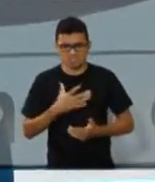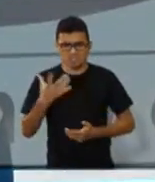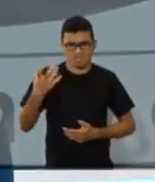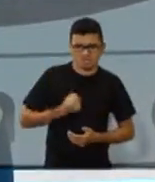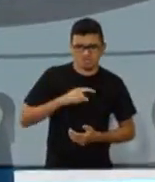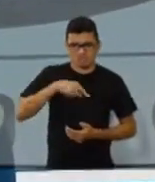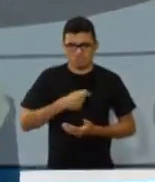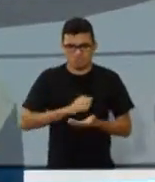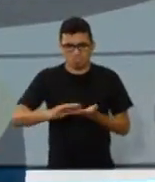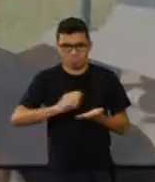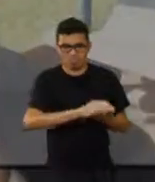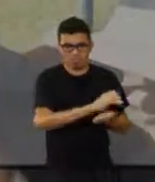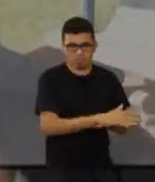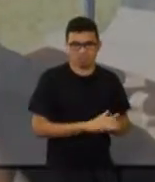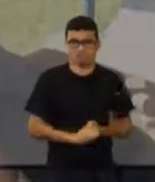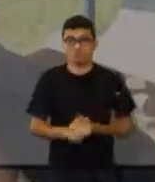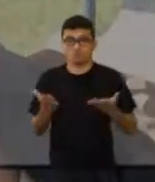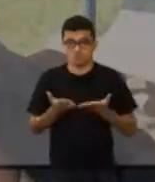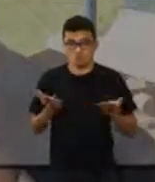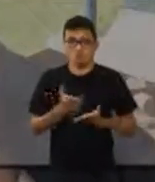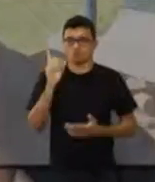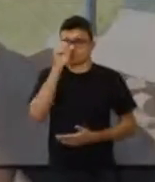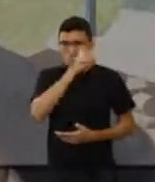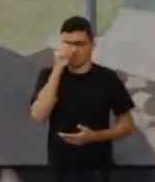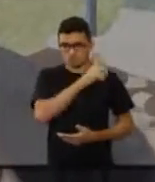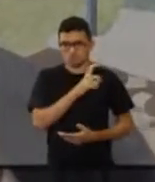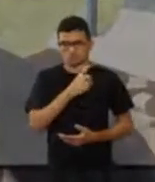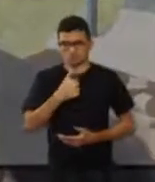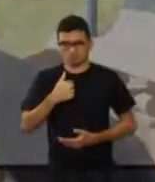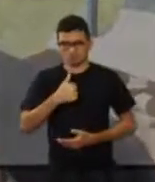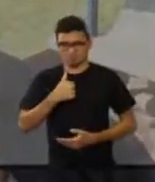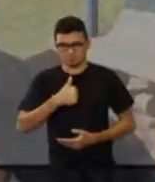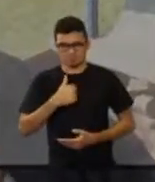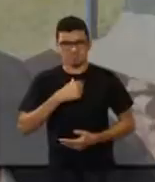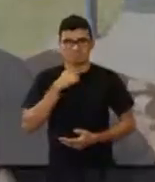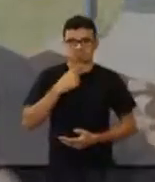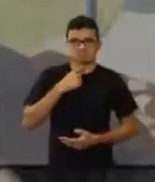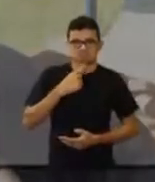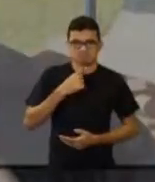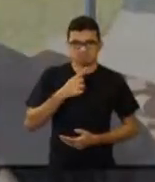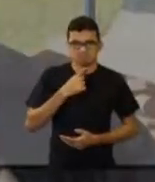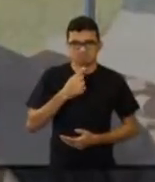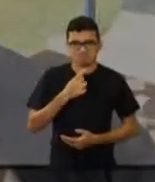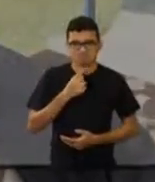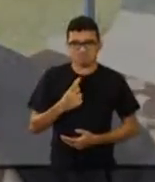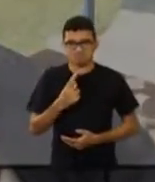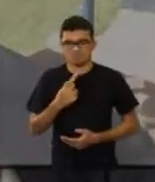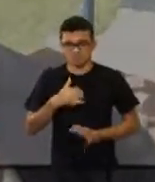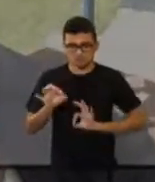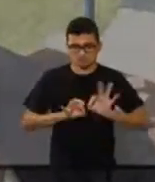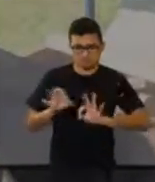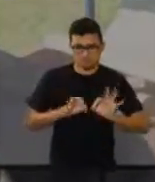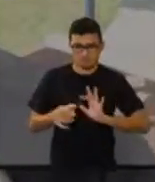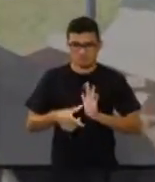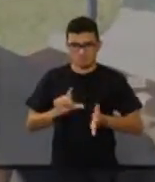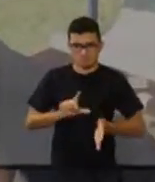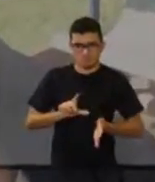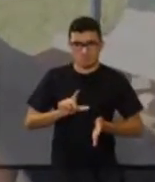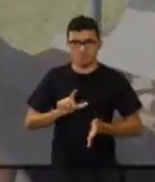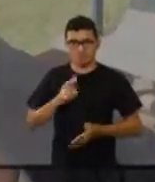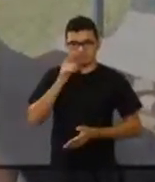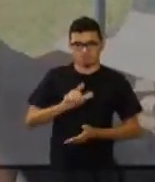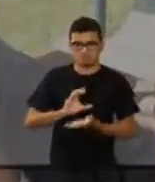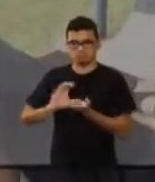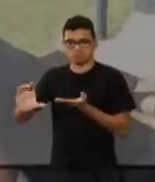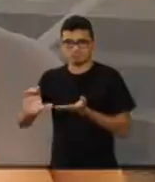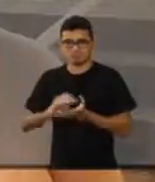vai gastando e... Hoje em dia tá difícil. Eu mesmo não consigo me planejar